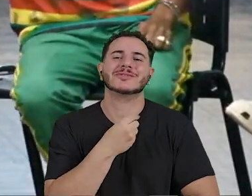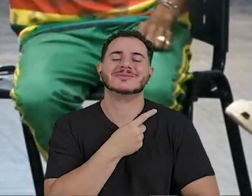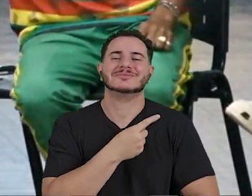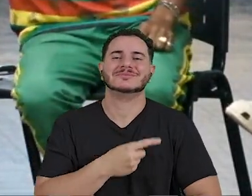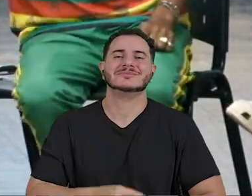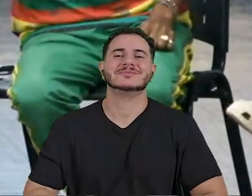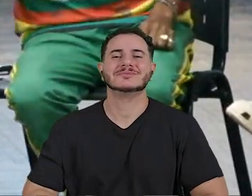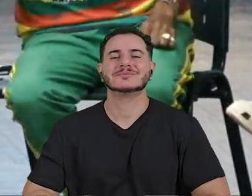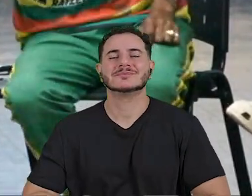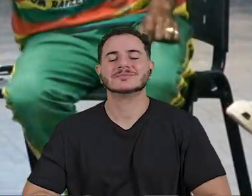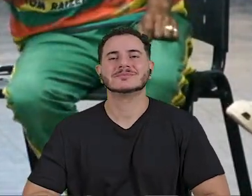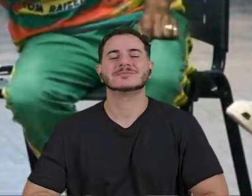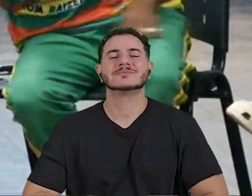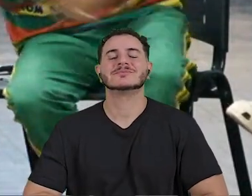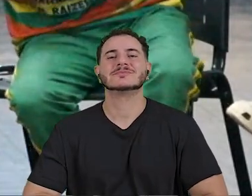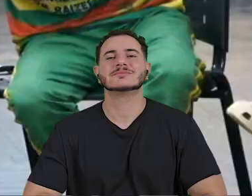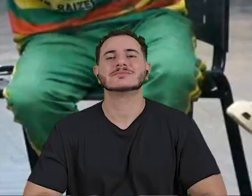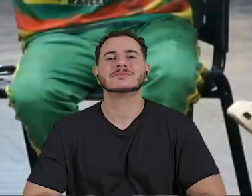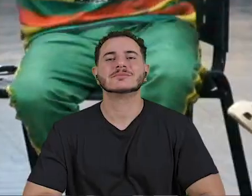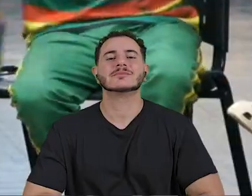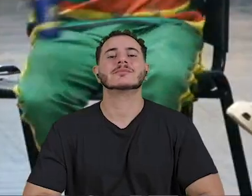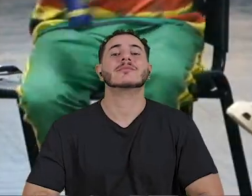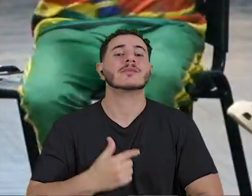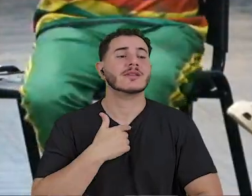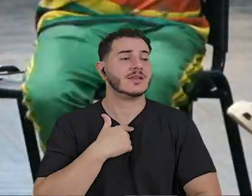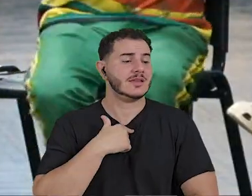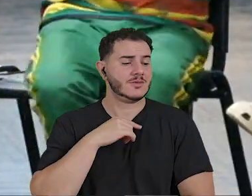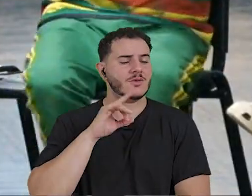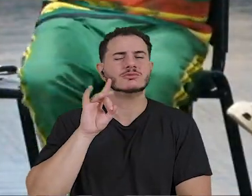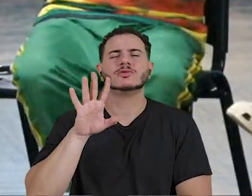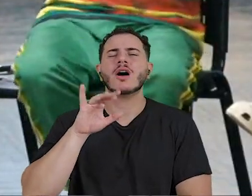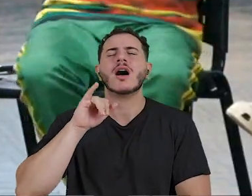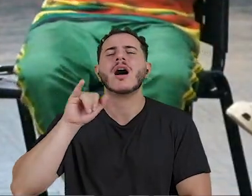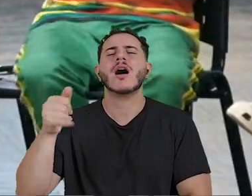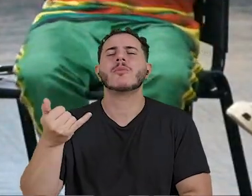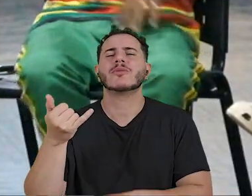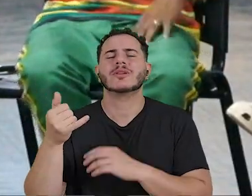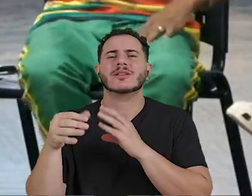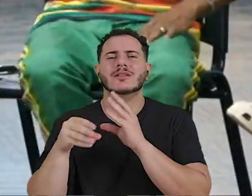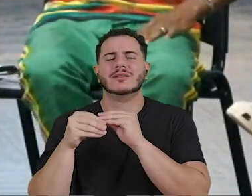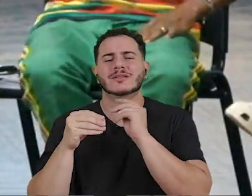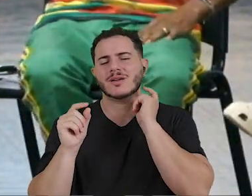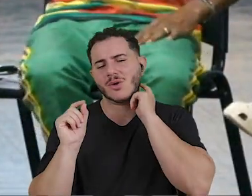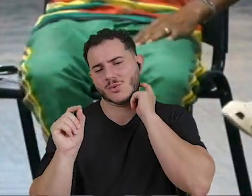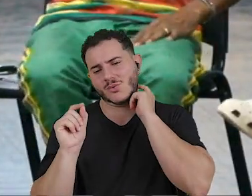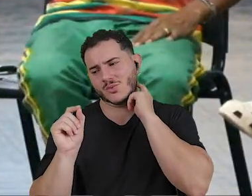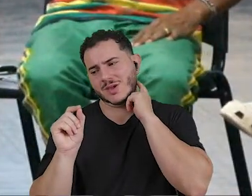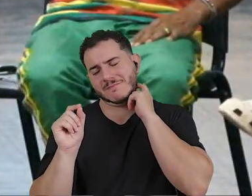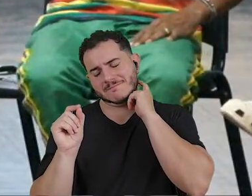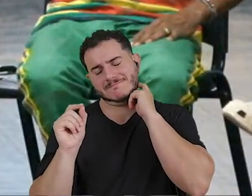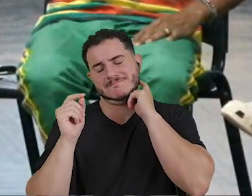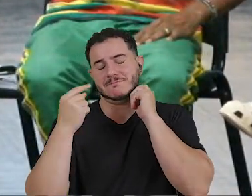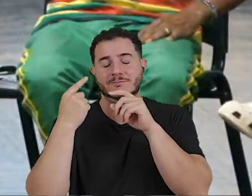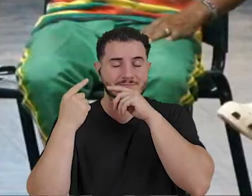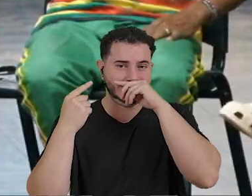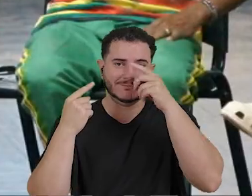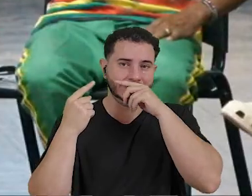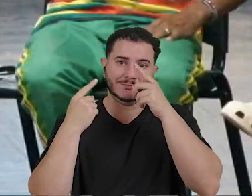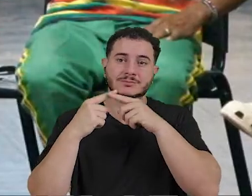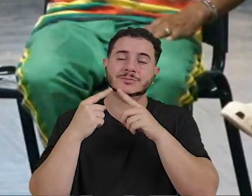Só antes de passar a palavra para você, eu vou aproveitar o ensejo, porque na época que